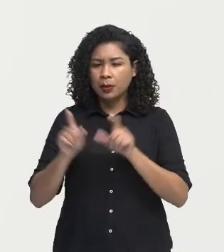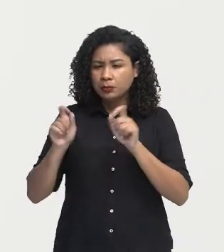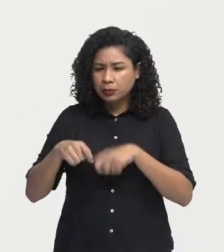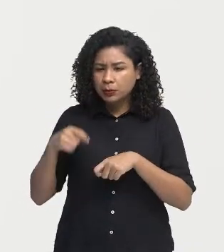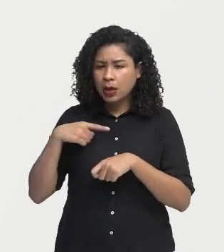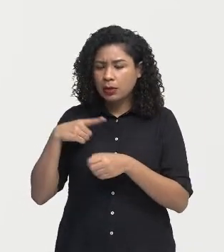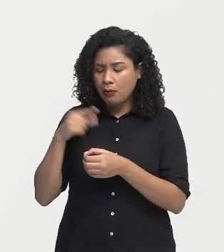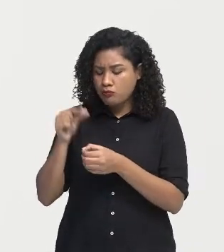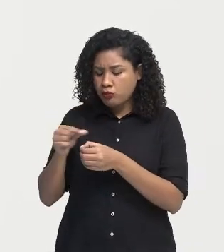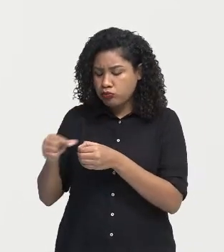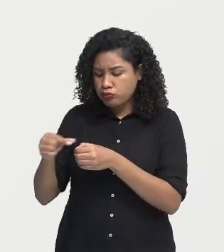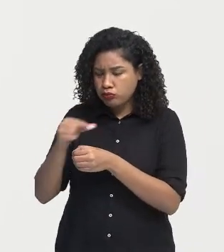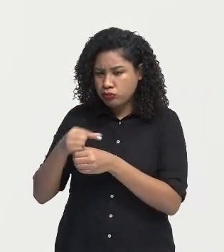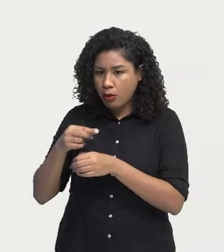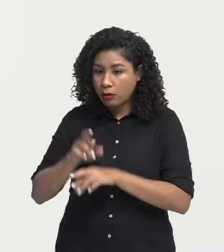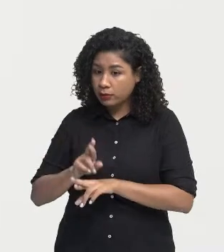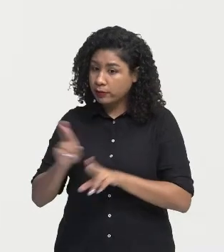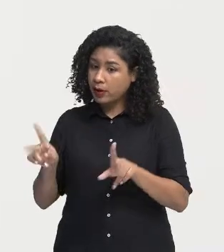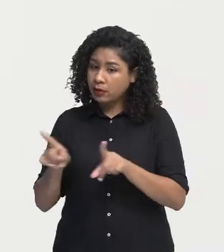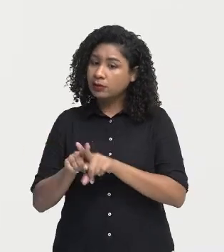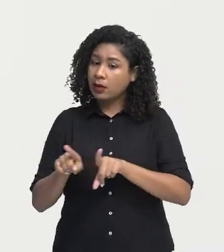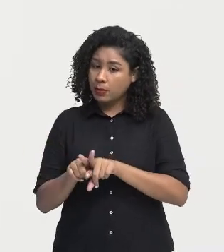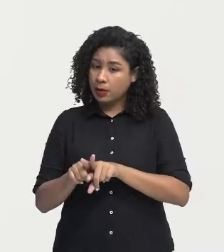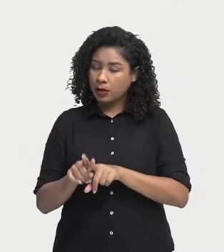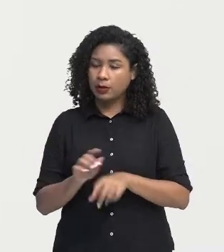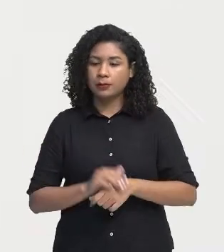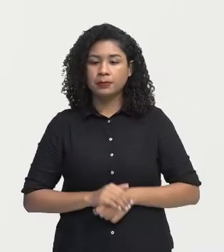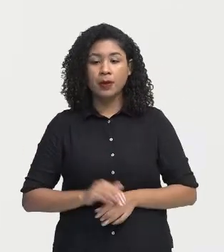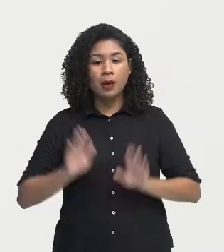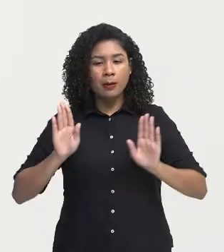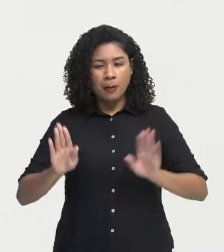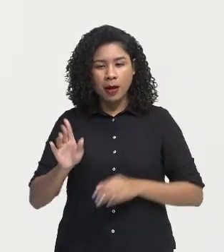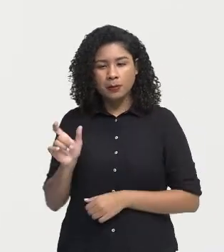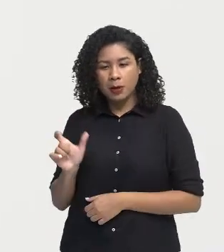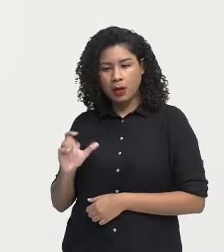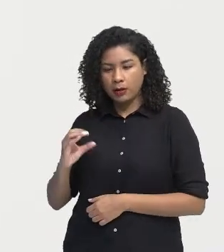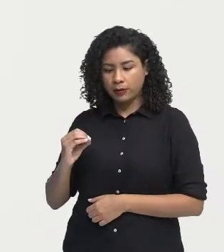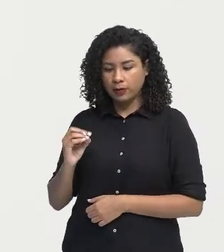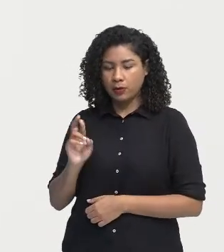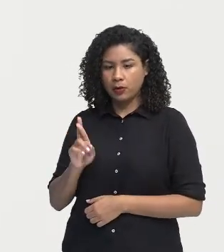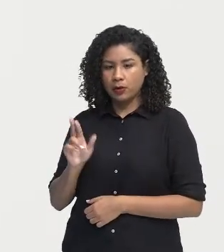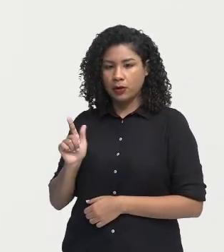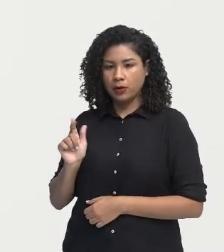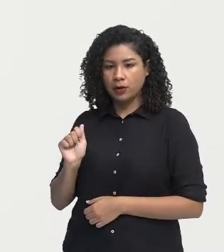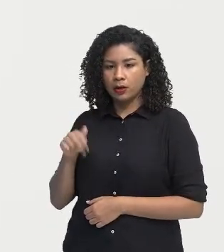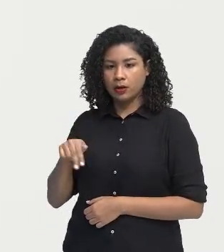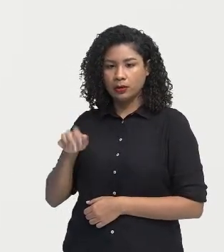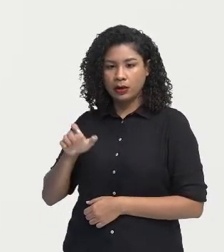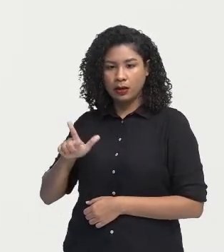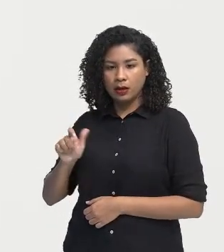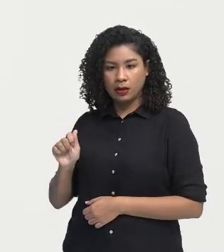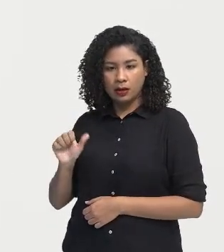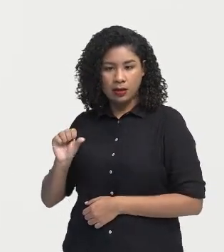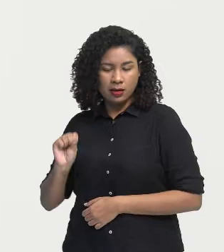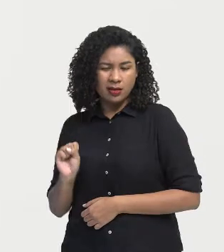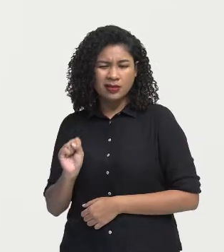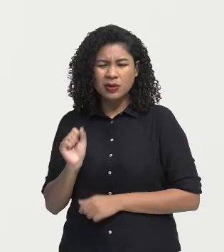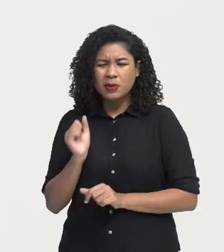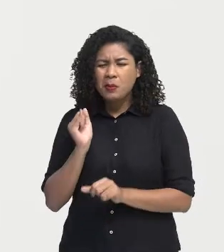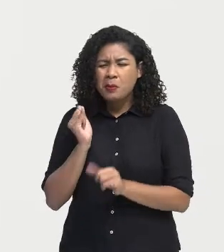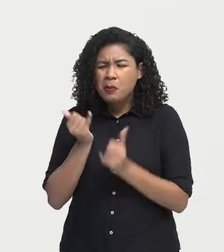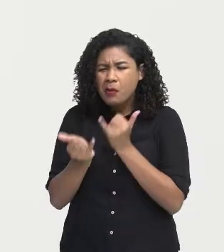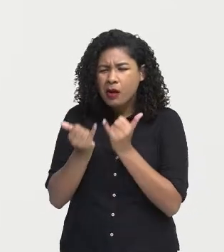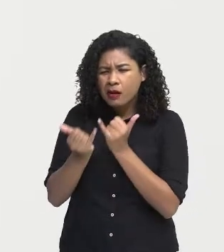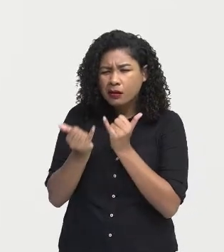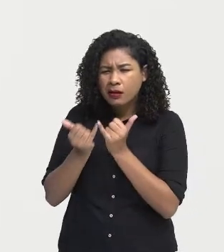suas estruturas. Lembrando que as organelas, elas funcionam como se fossem, ó,